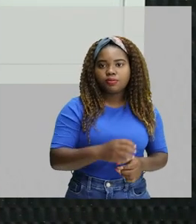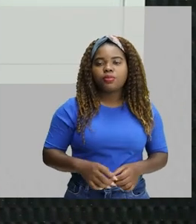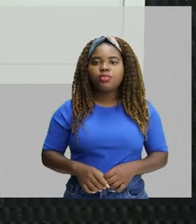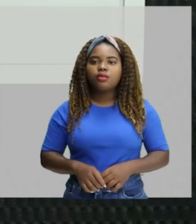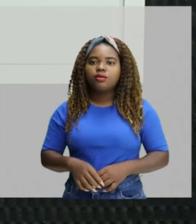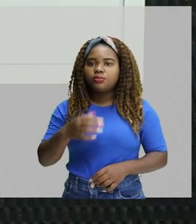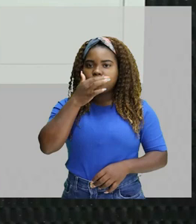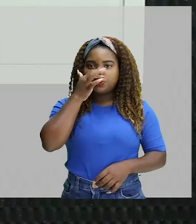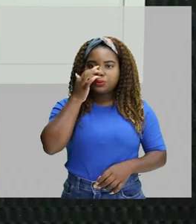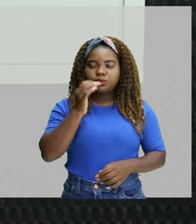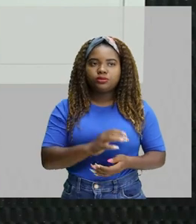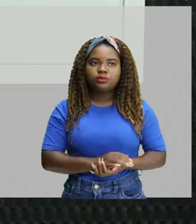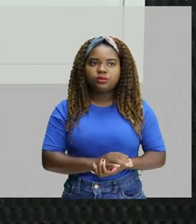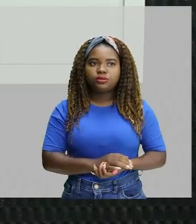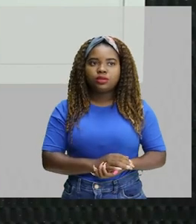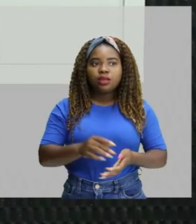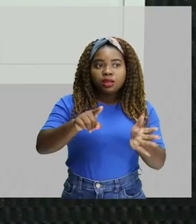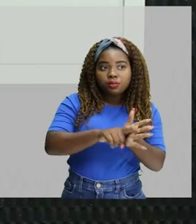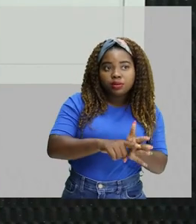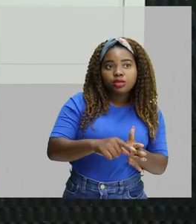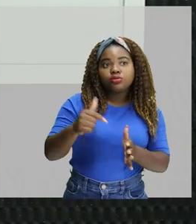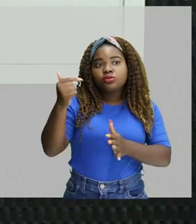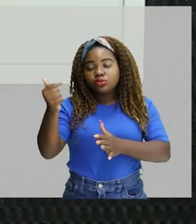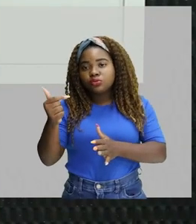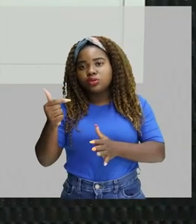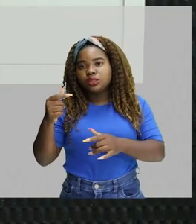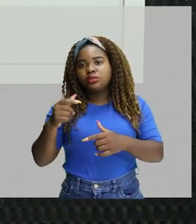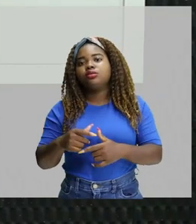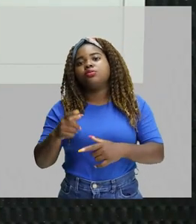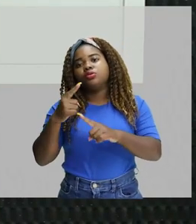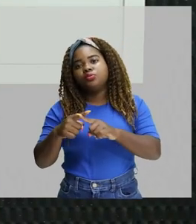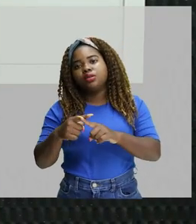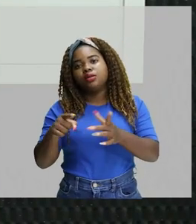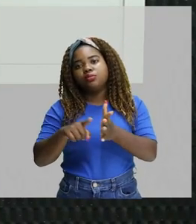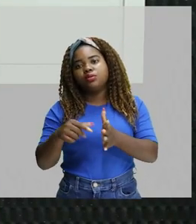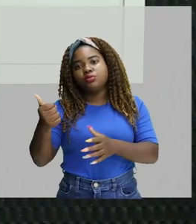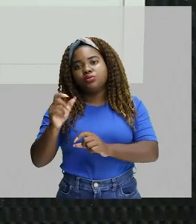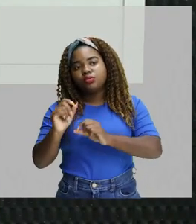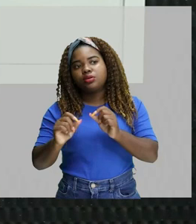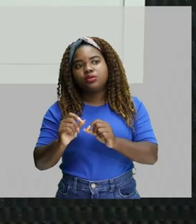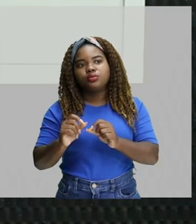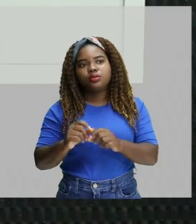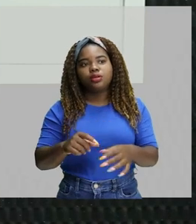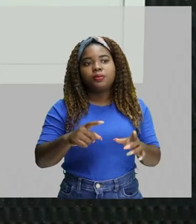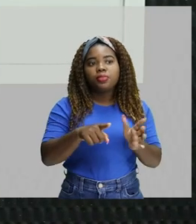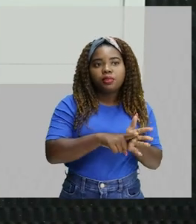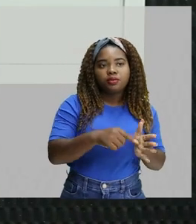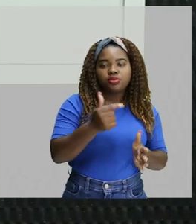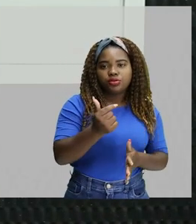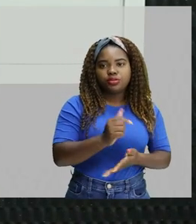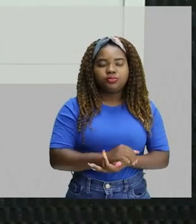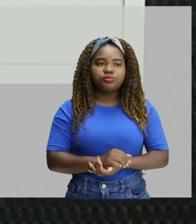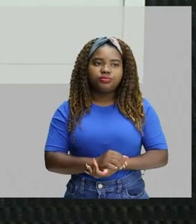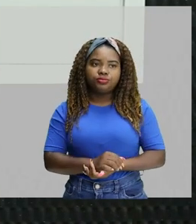2x - 2 mli por -1 dá + 2 vem para cá -2 vamos passar aqui